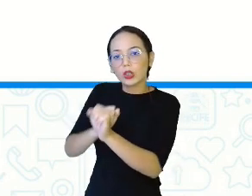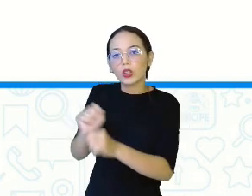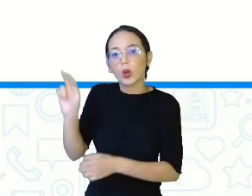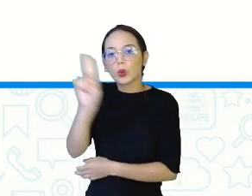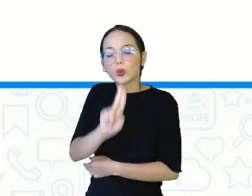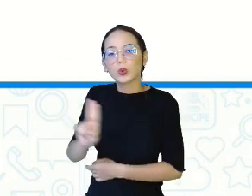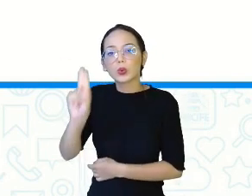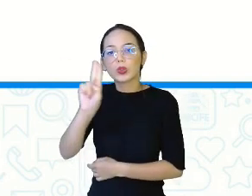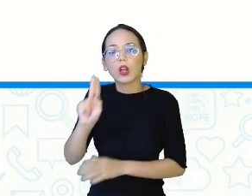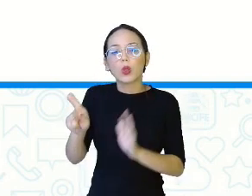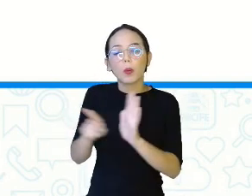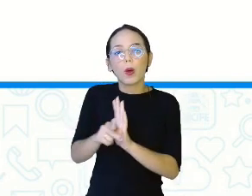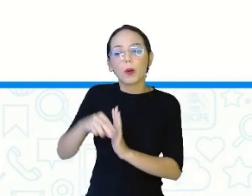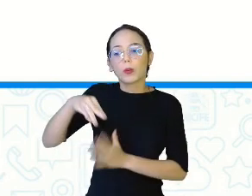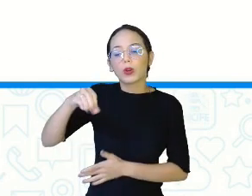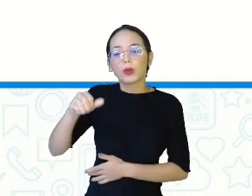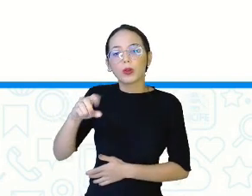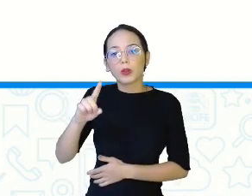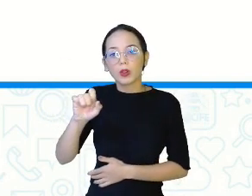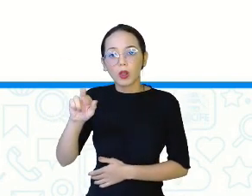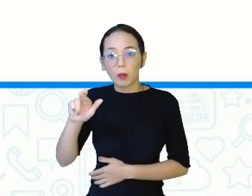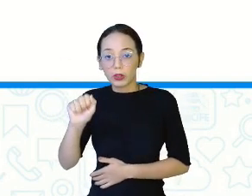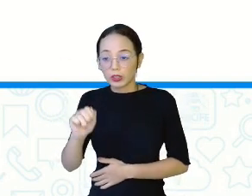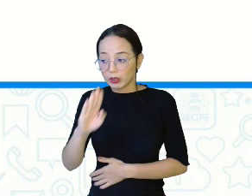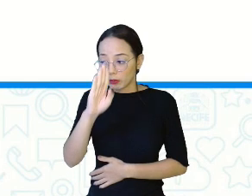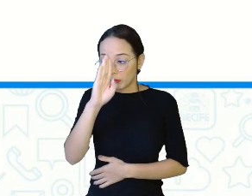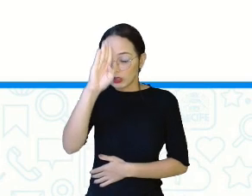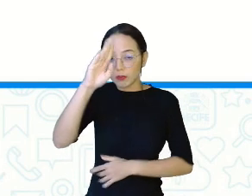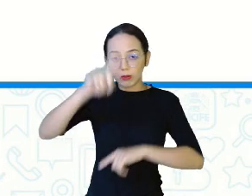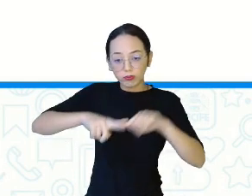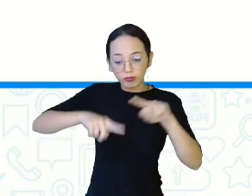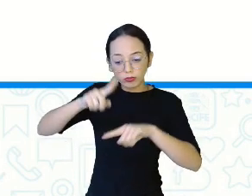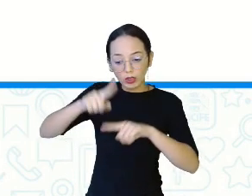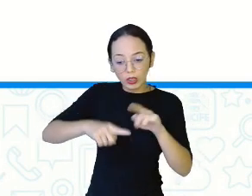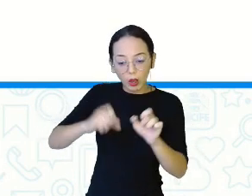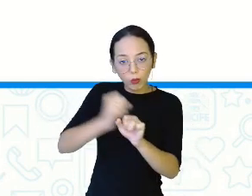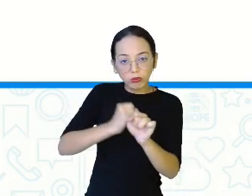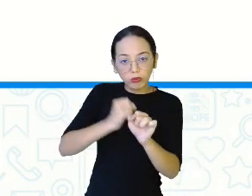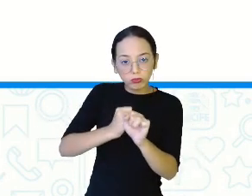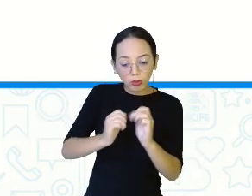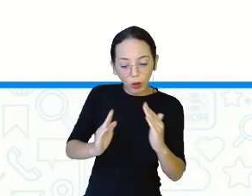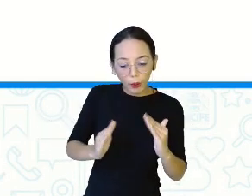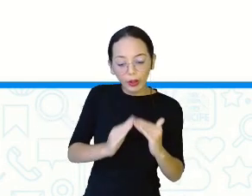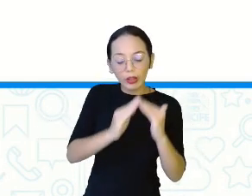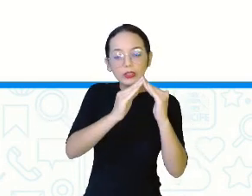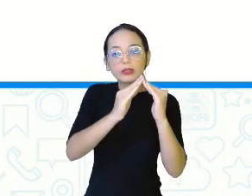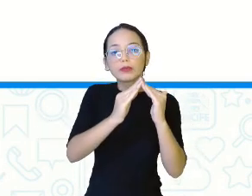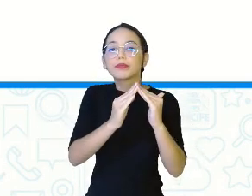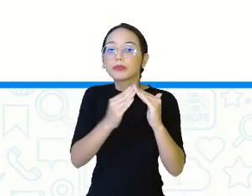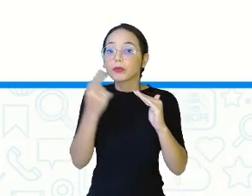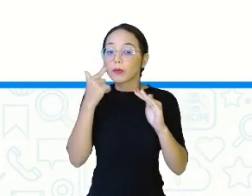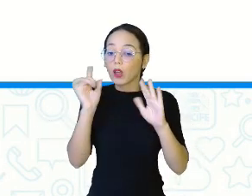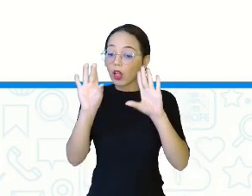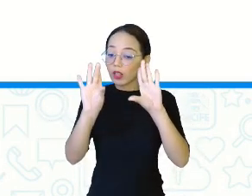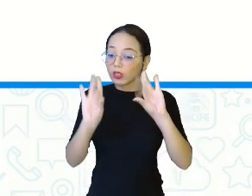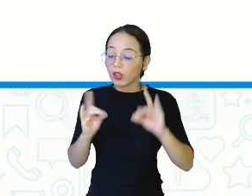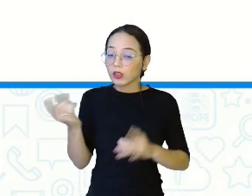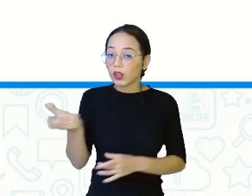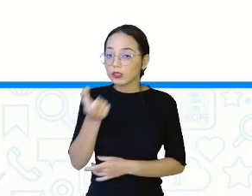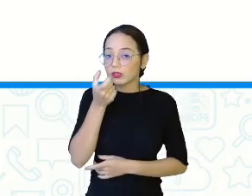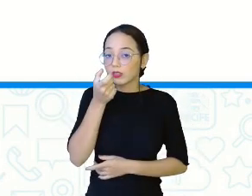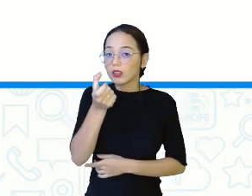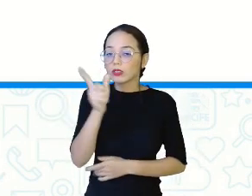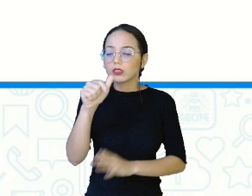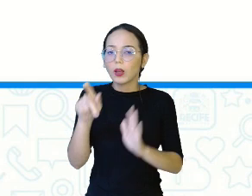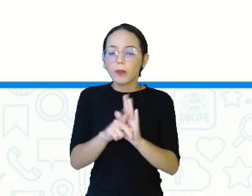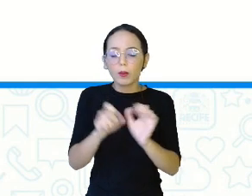utilizando a madeira como principal alternativa de construção. Veja agora que detalhe interessante.